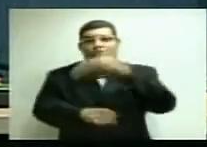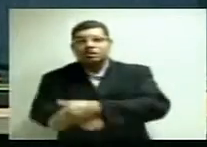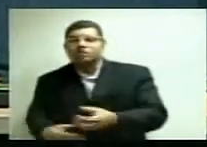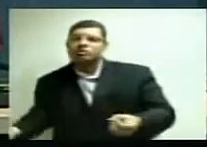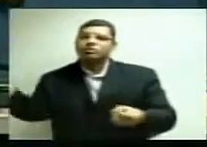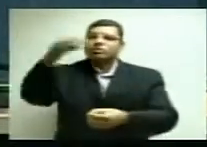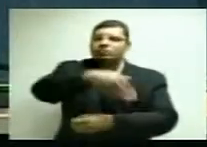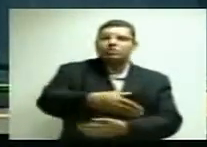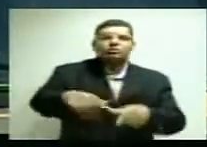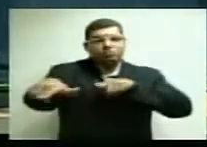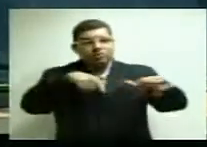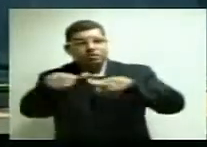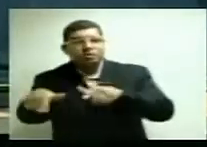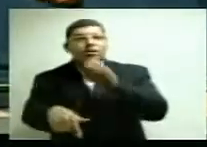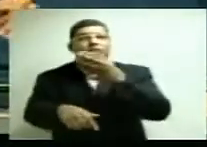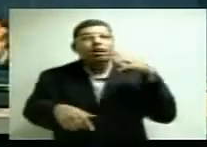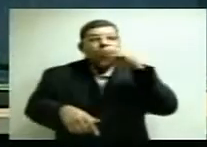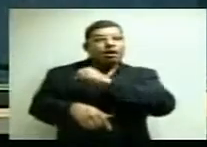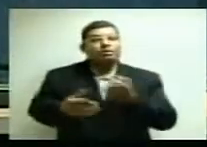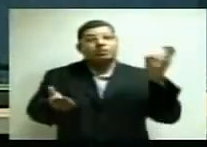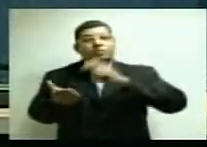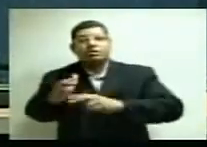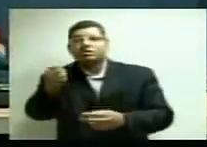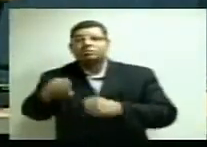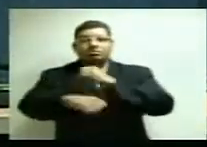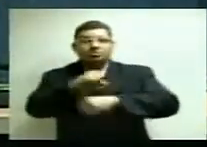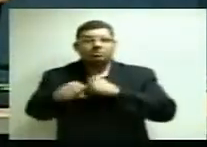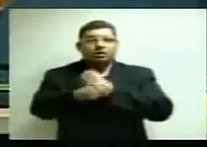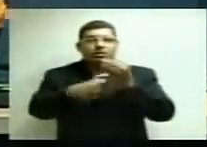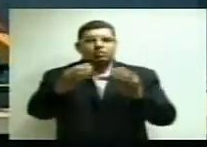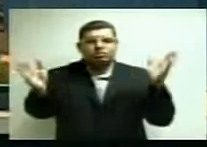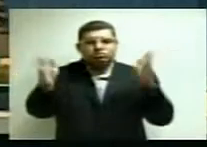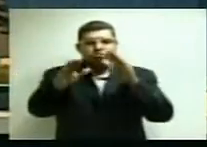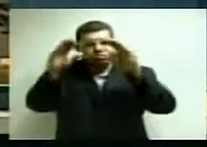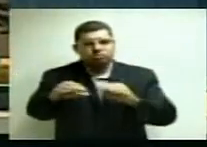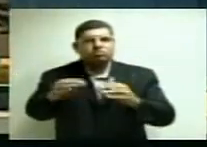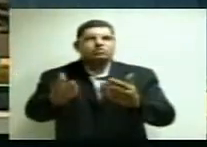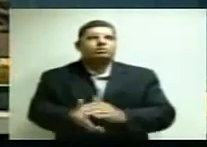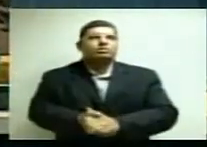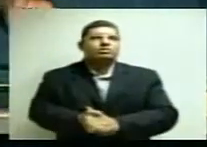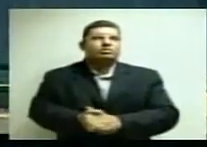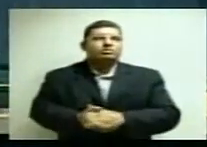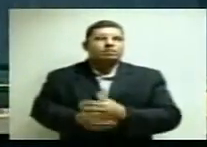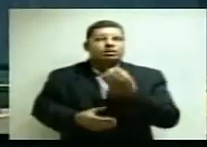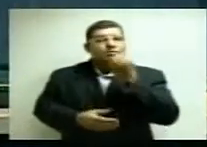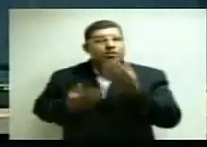voltando para o trabalho, é bem cedinho e depois das 18 horas, quando a temperatura já é mais amena.